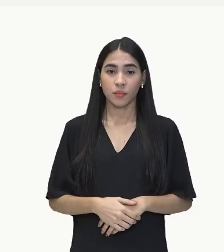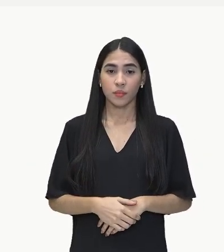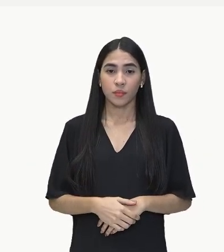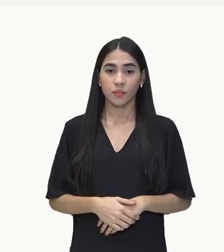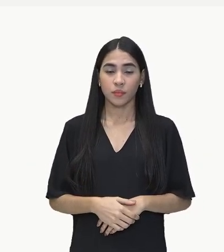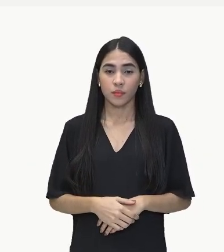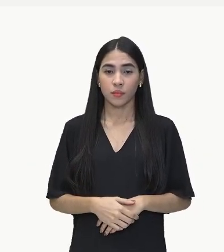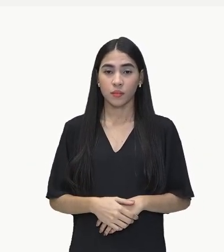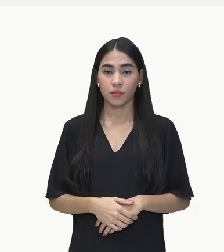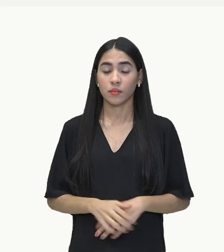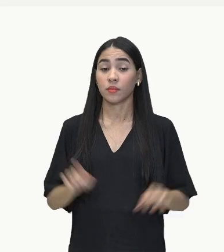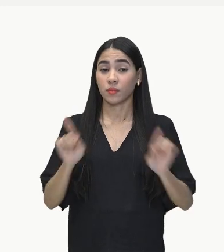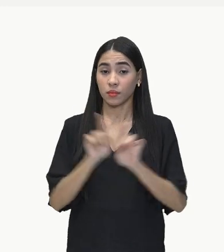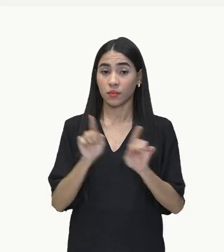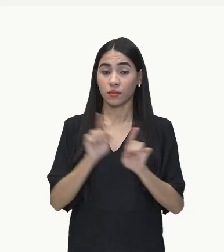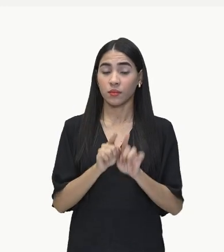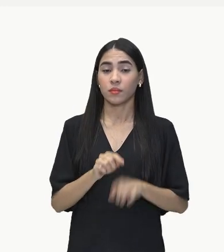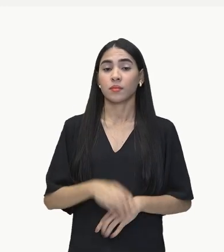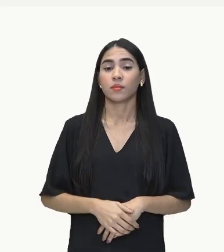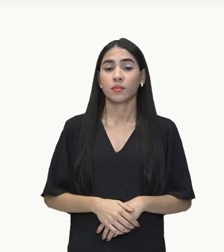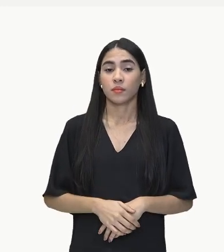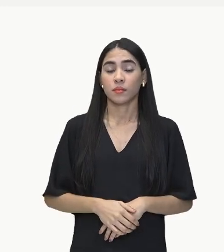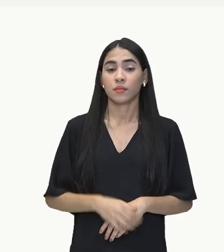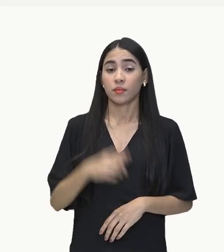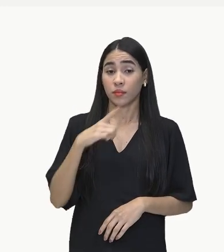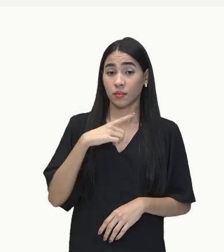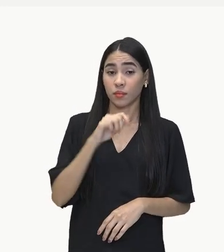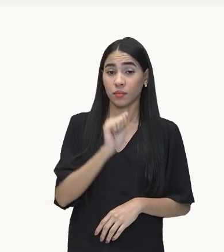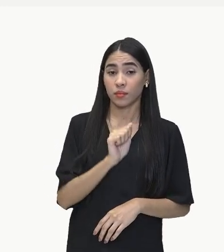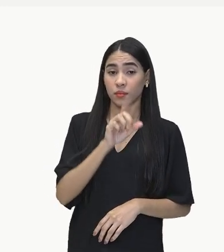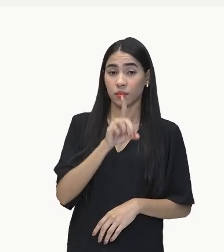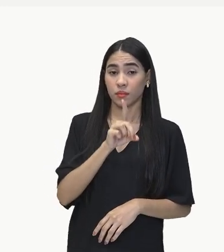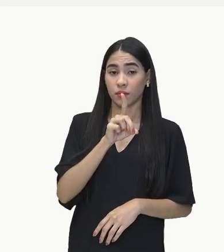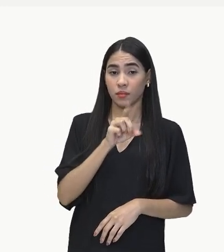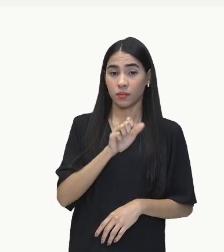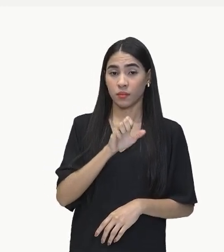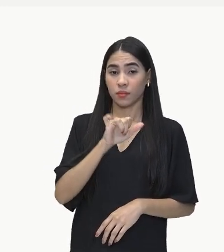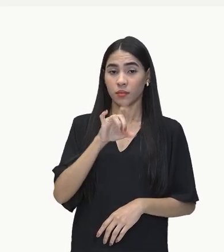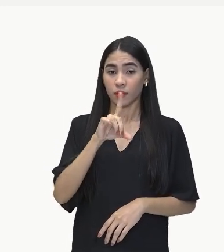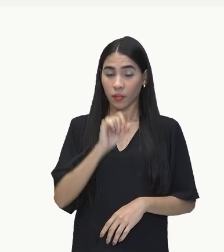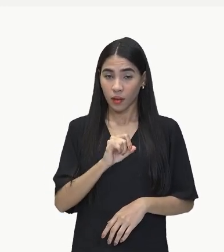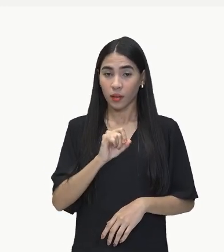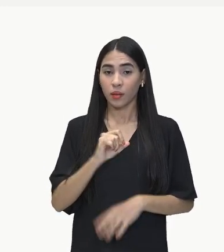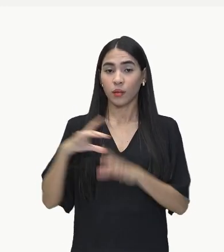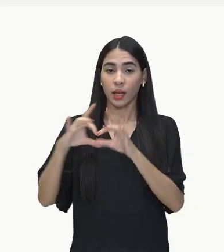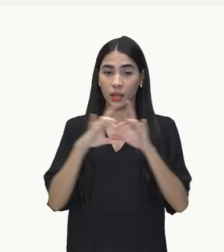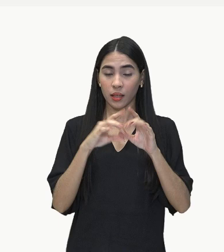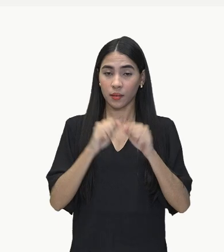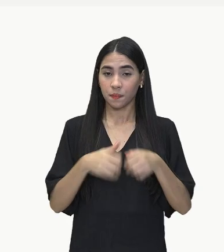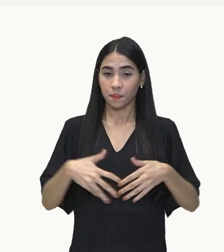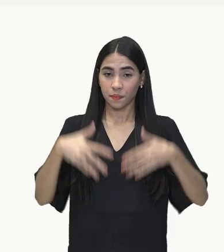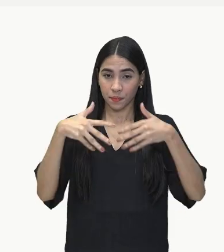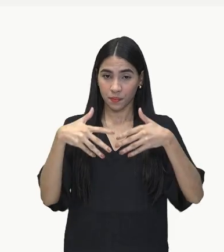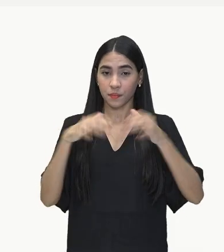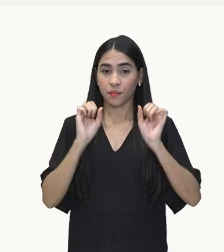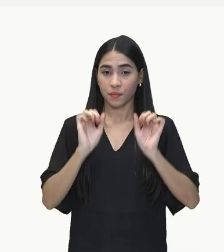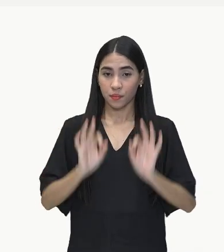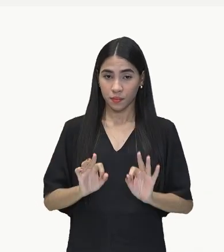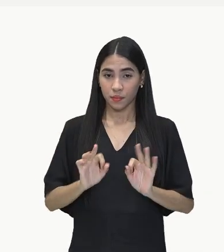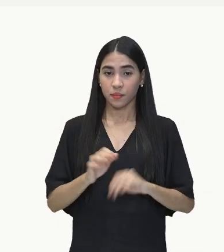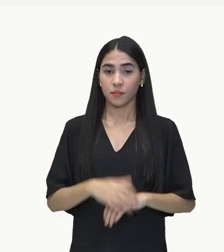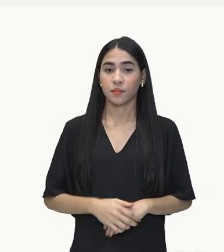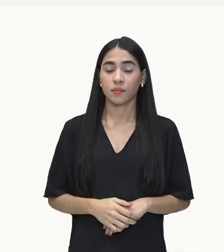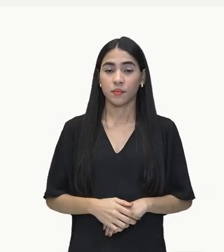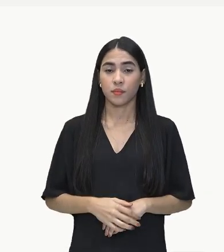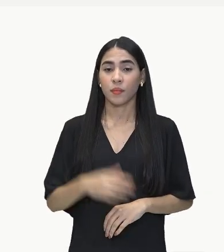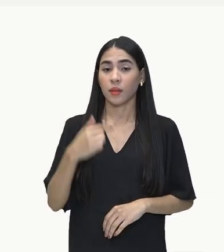Eu tenho aqui um aldeído de cadeia ramificada, não é verdade? E aí eu vou colocar